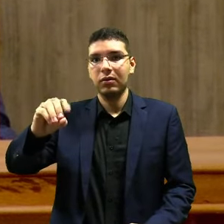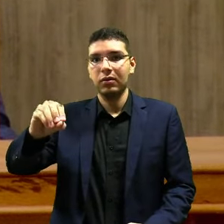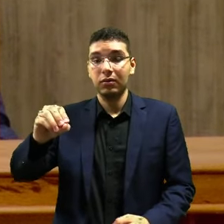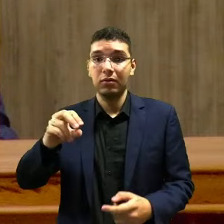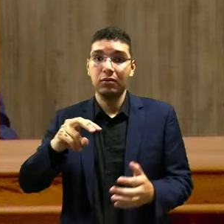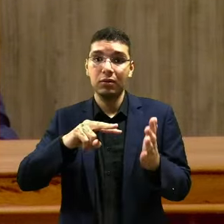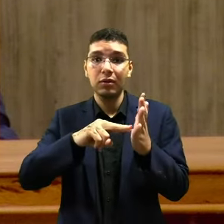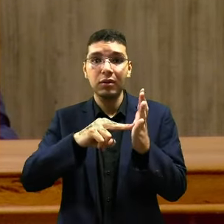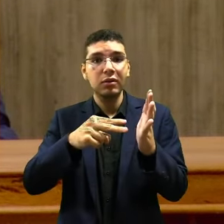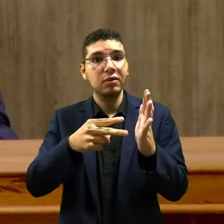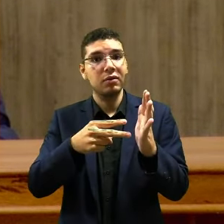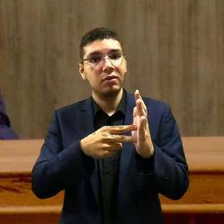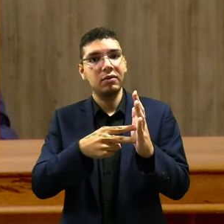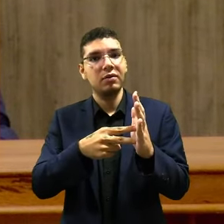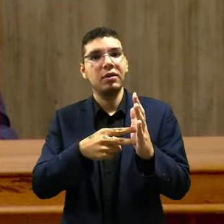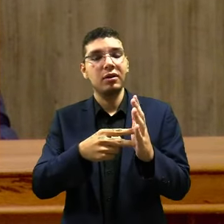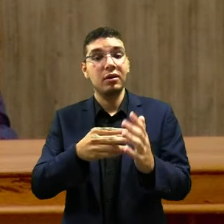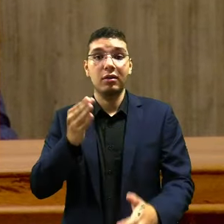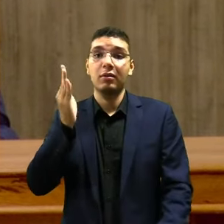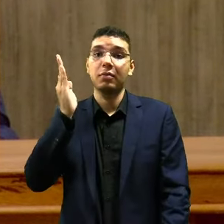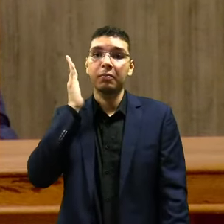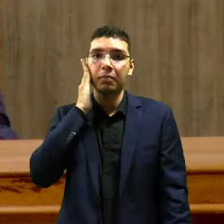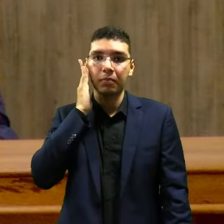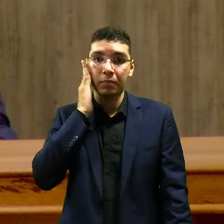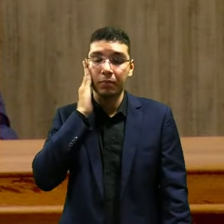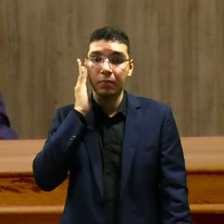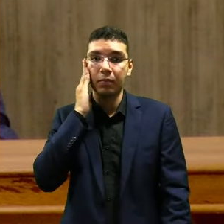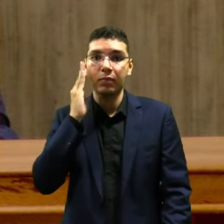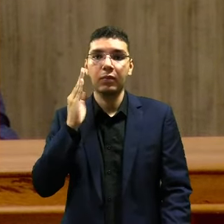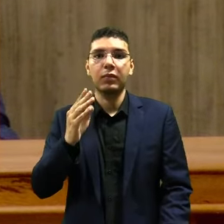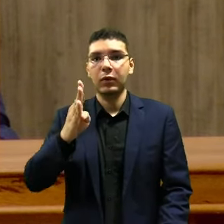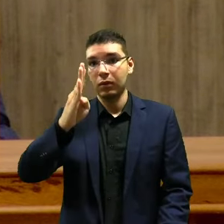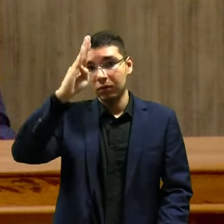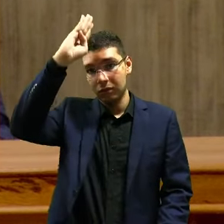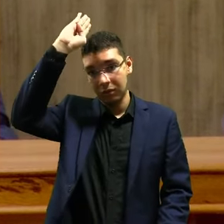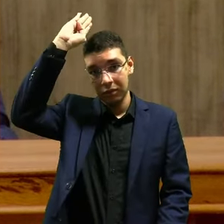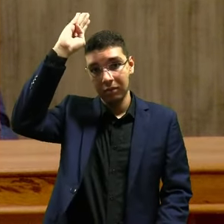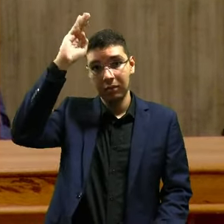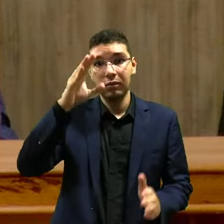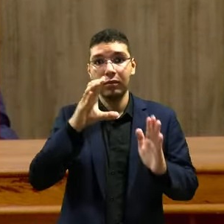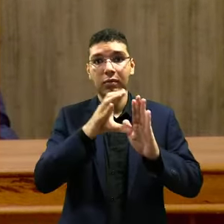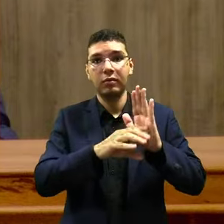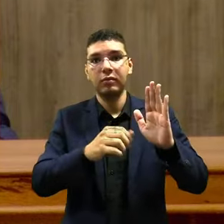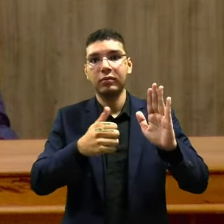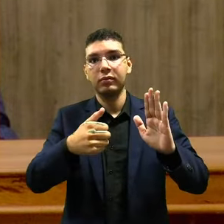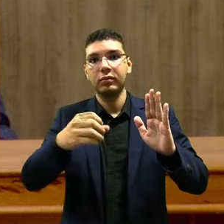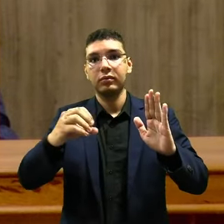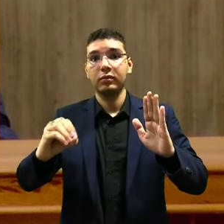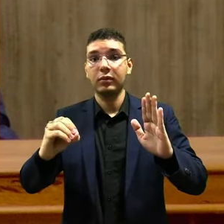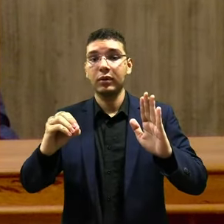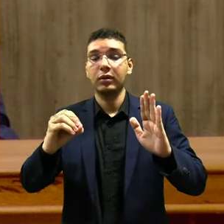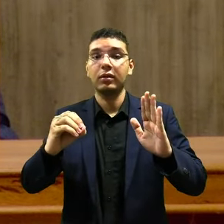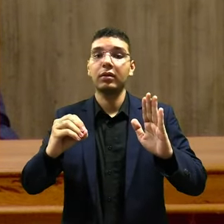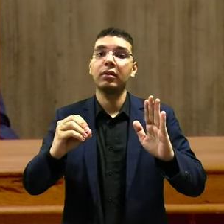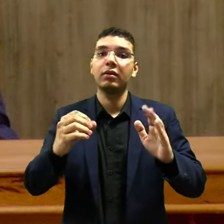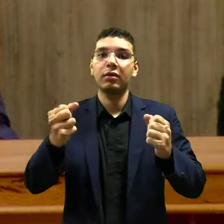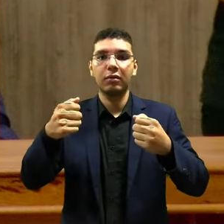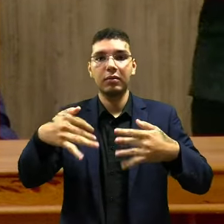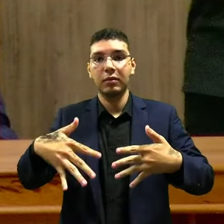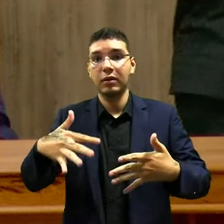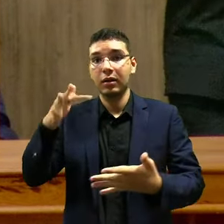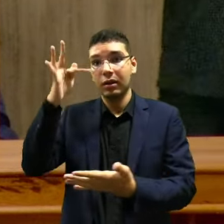algo de compreensão Romanos 10:17 diz a fé vem pelo ouvir mas não é só o